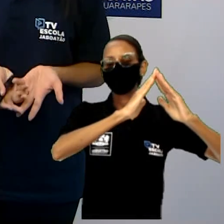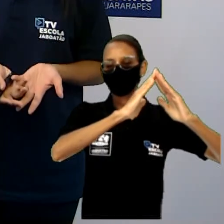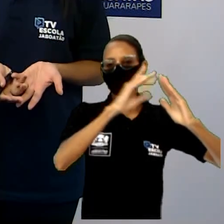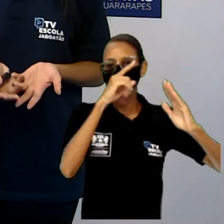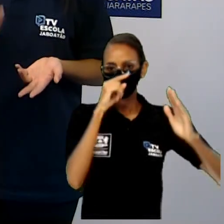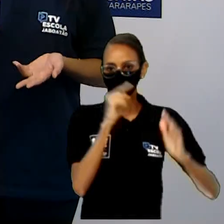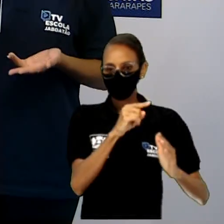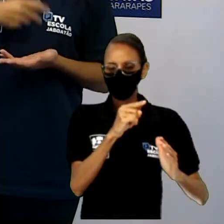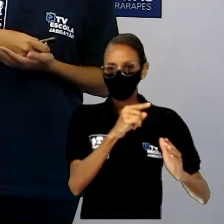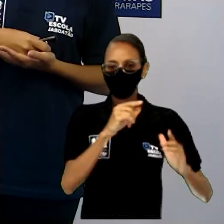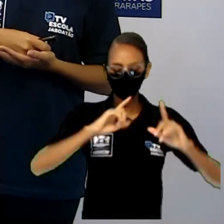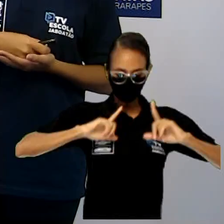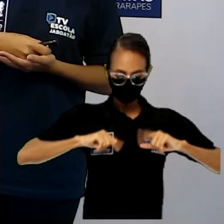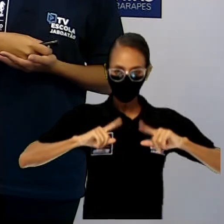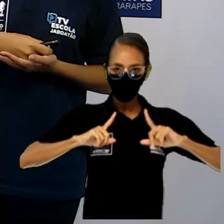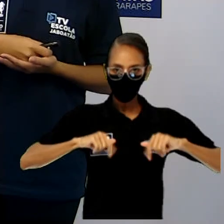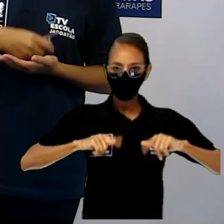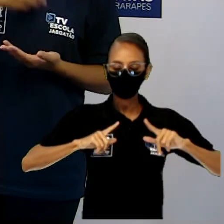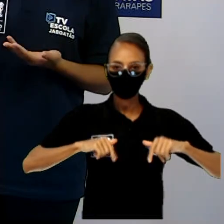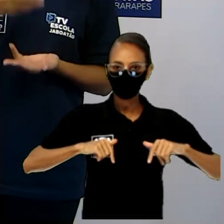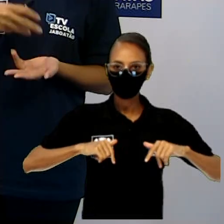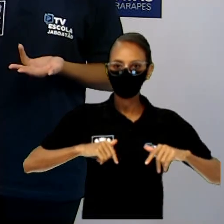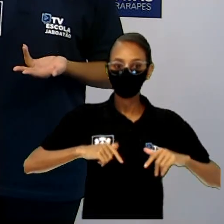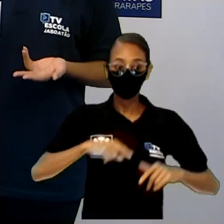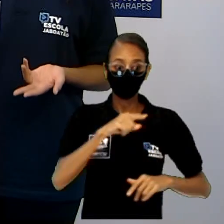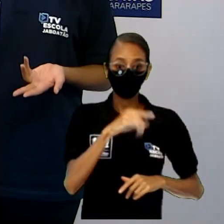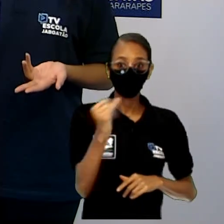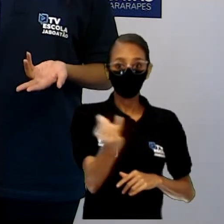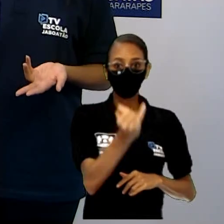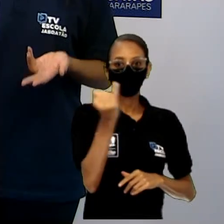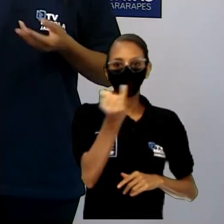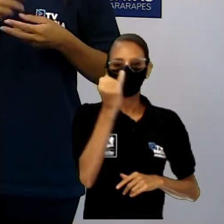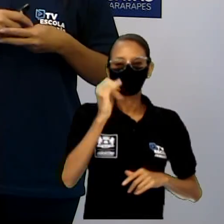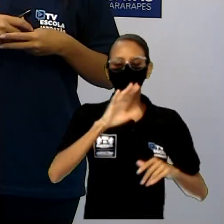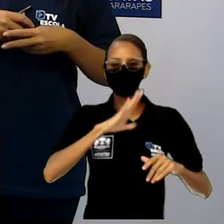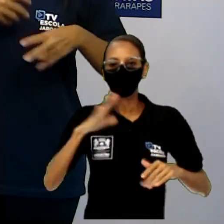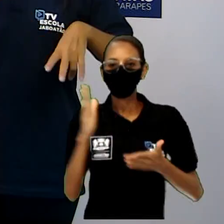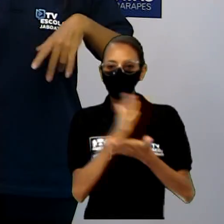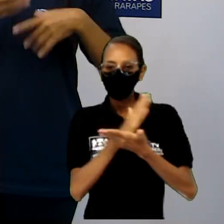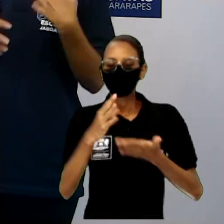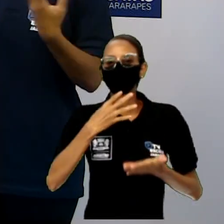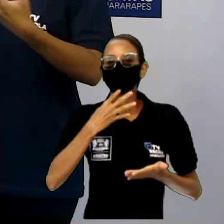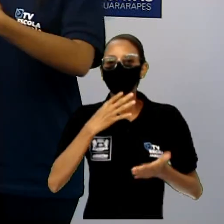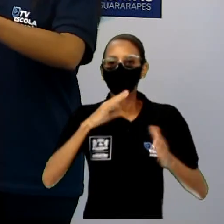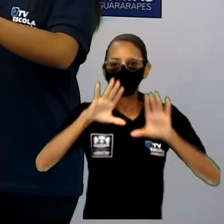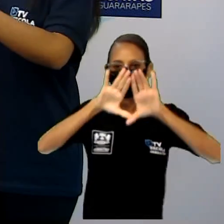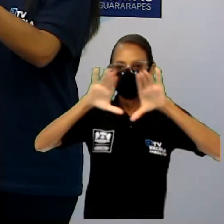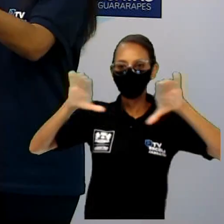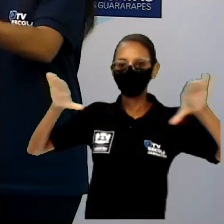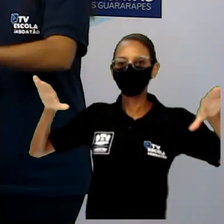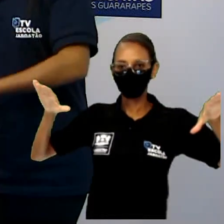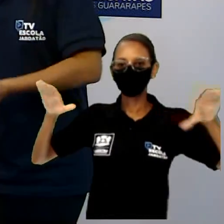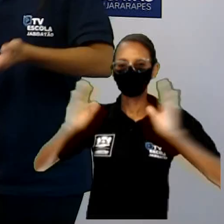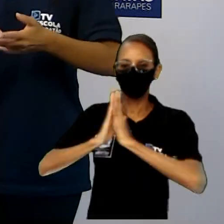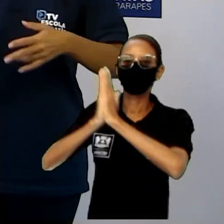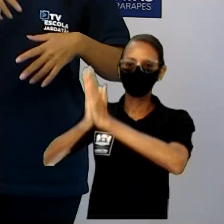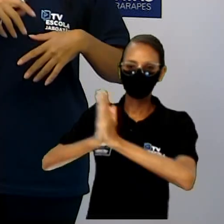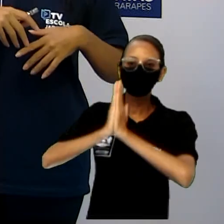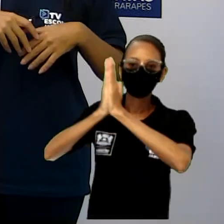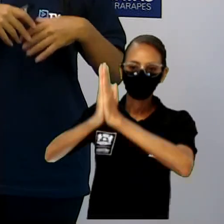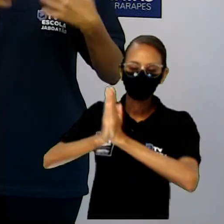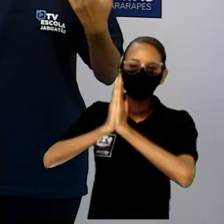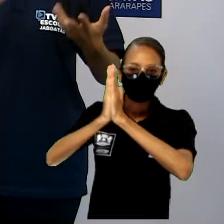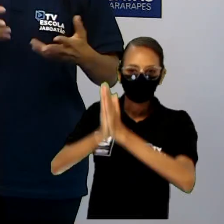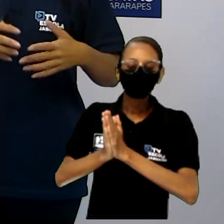para os hebreus. Atualmente ele é conhecido ali como o Muro das Lamentações. Então, para você ver que esse prédio, esse templo, que